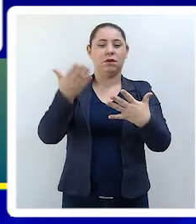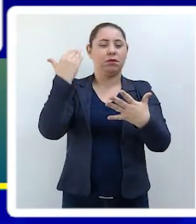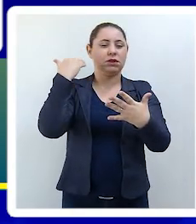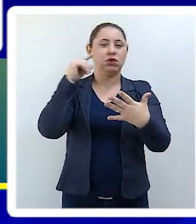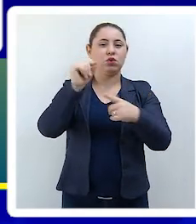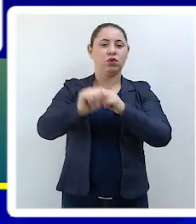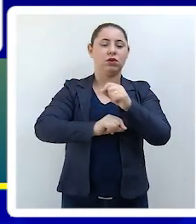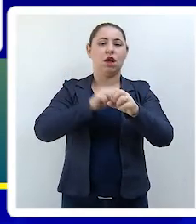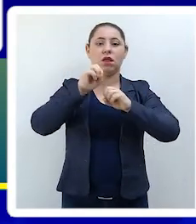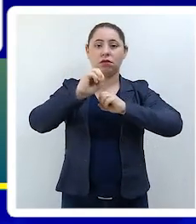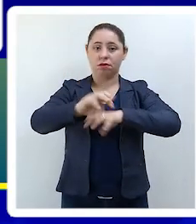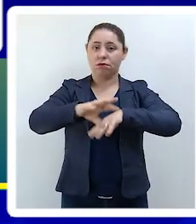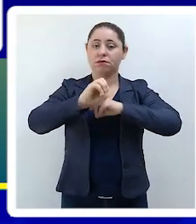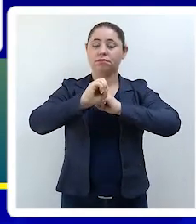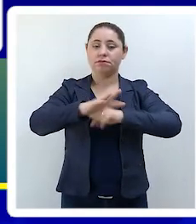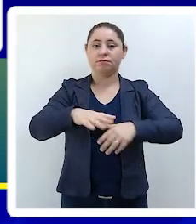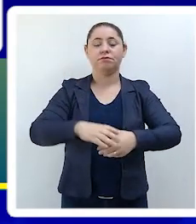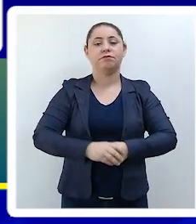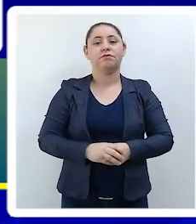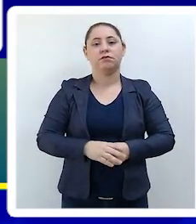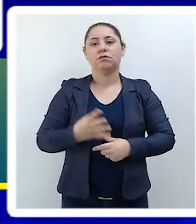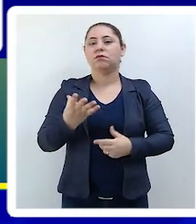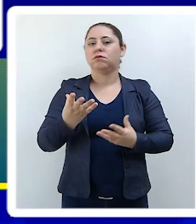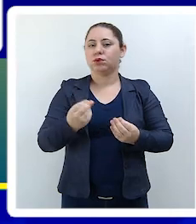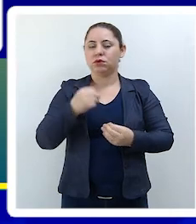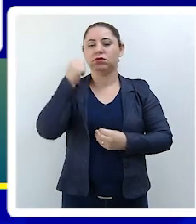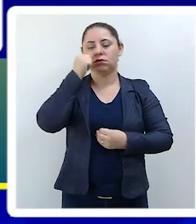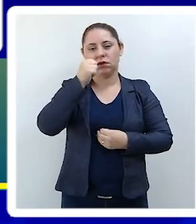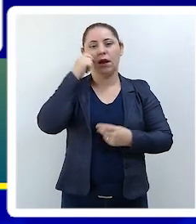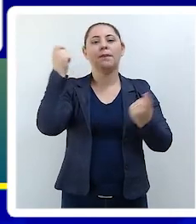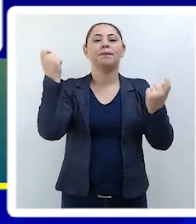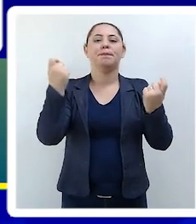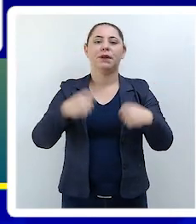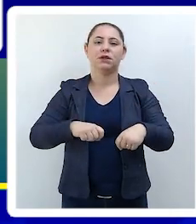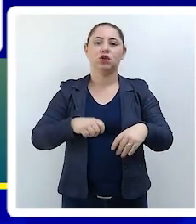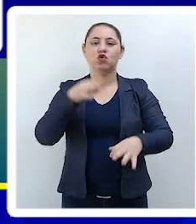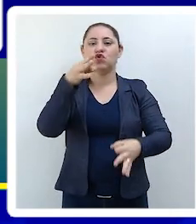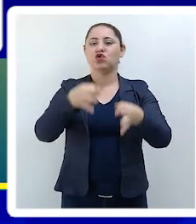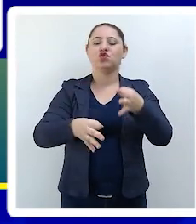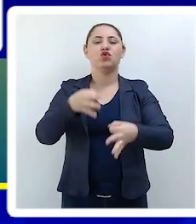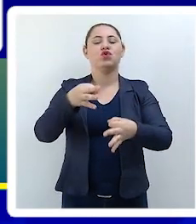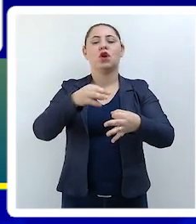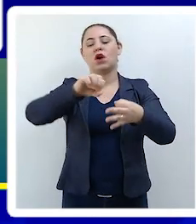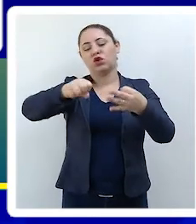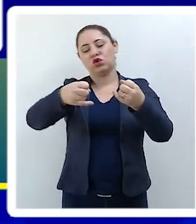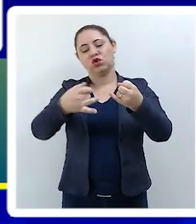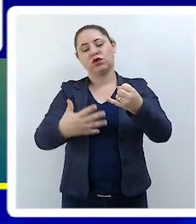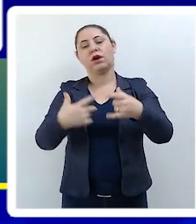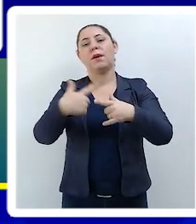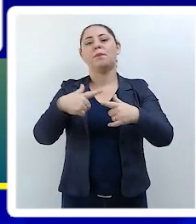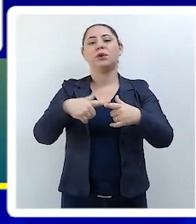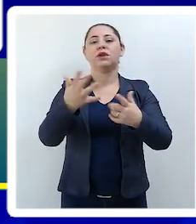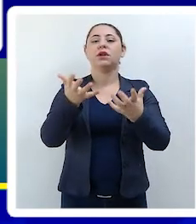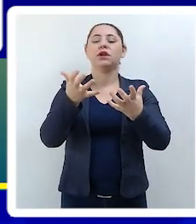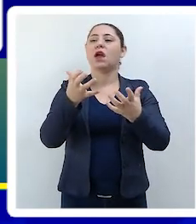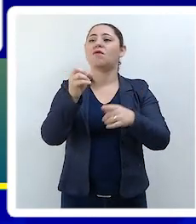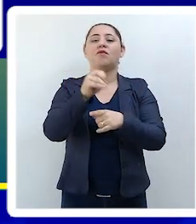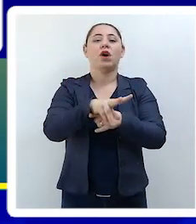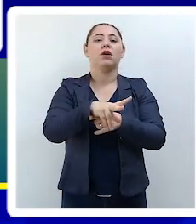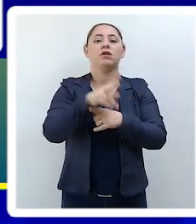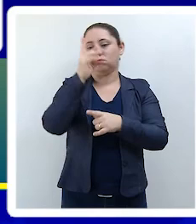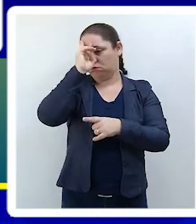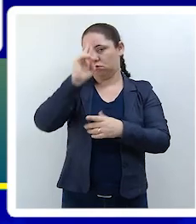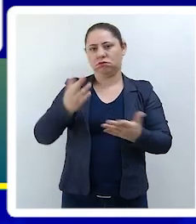questão da educação. Muitas mulheres, elas precisam justificar por que razão elas querem ser alguma